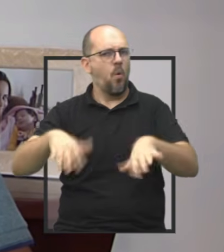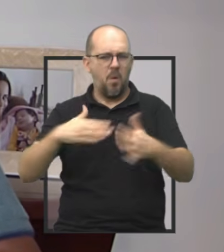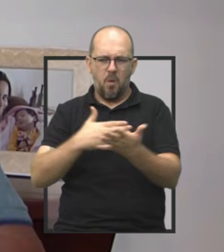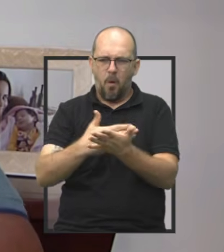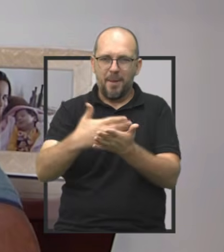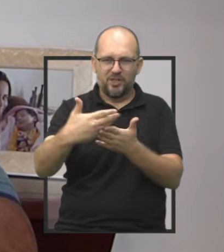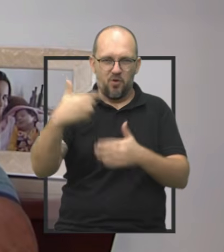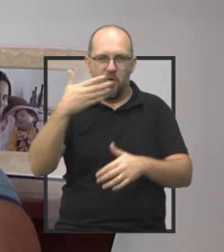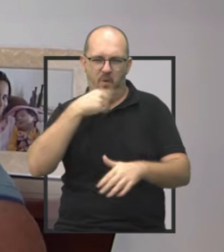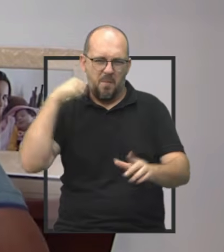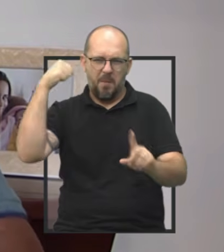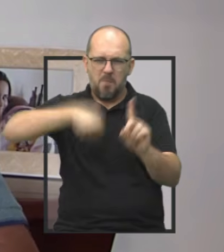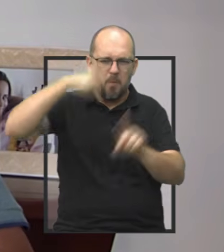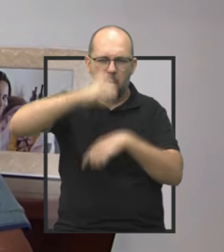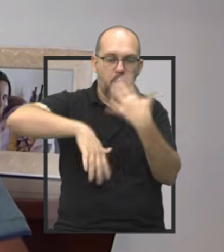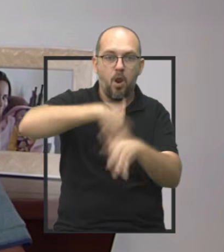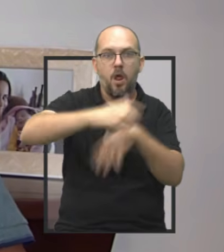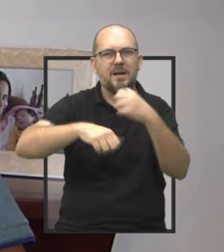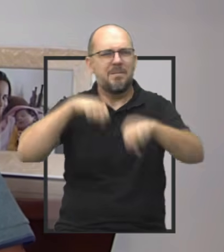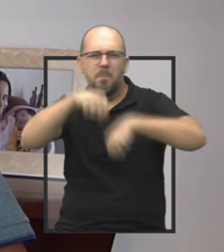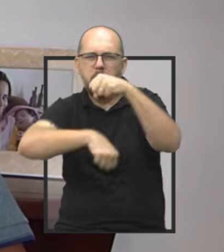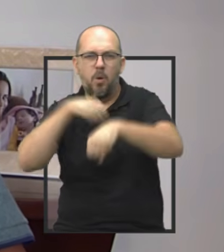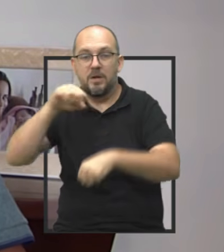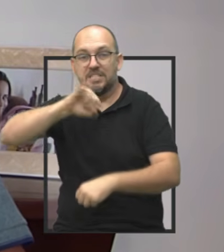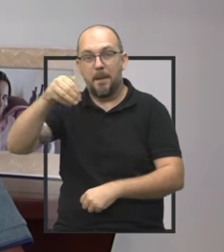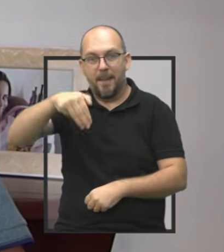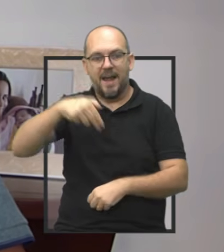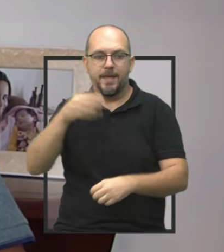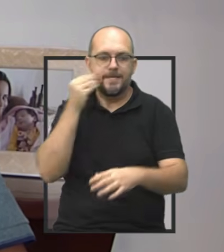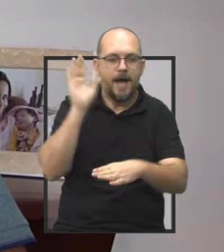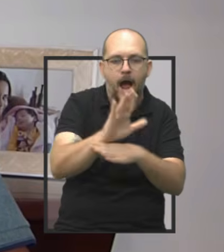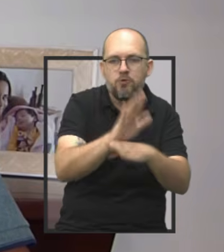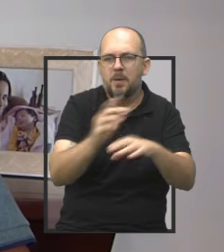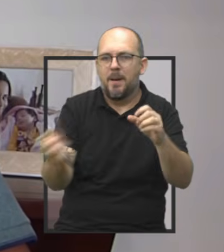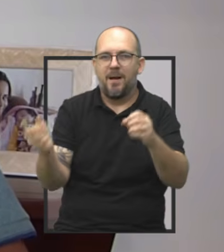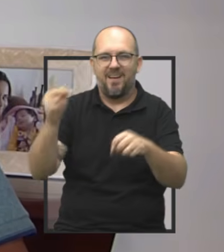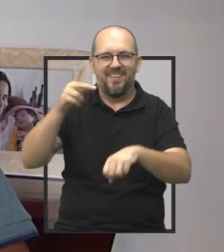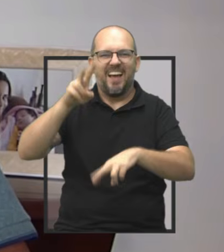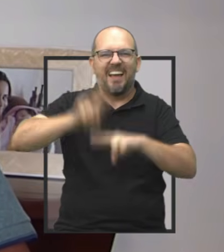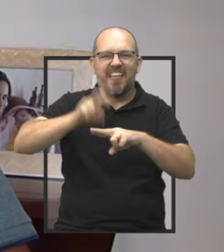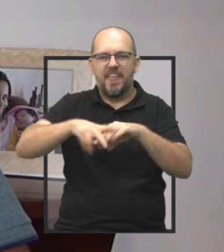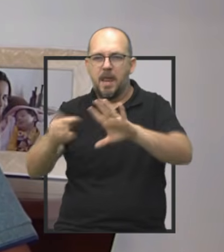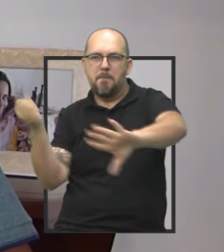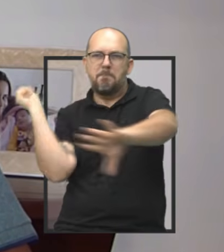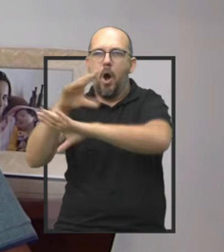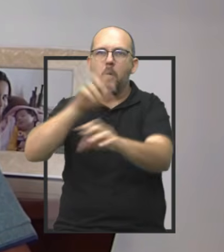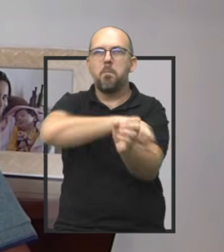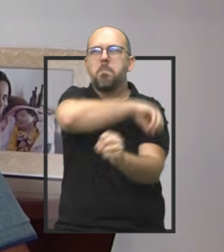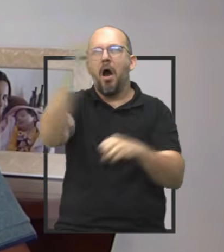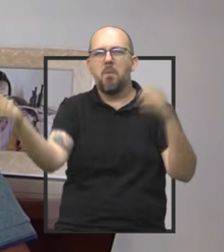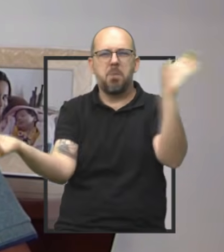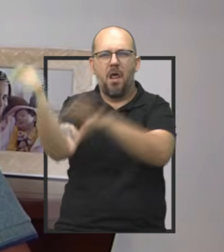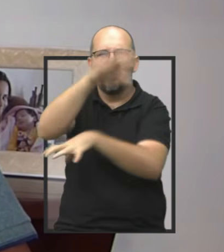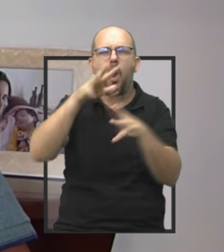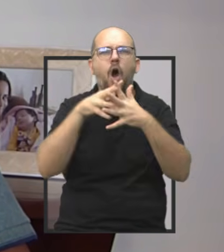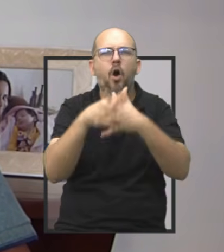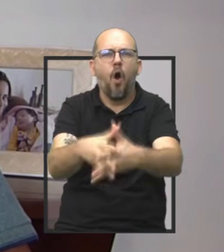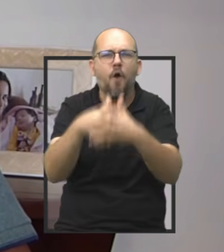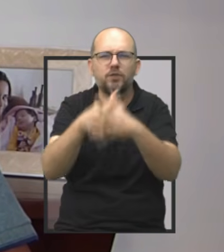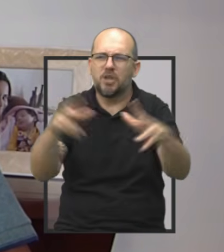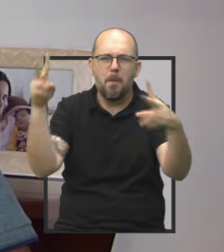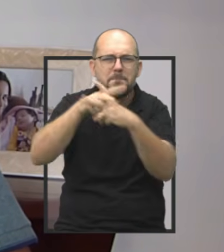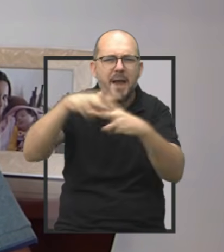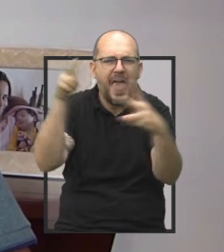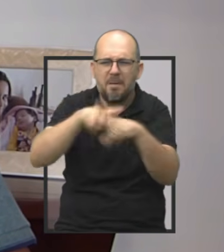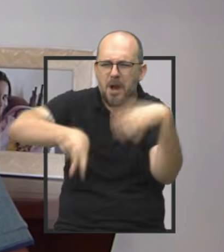Era cadeirada para tudo quanto é lá. O Zé Maria defendeu o Lua até o fim. Só escutava a cadeira bater uma no